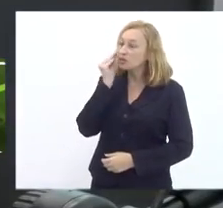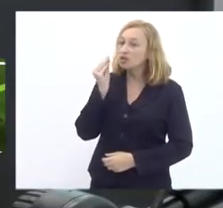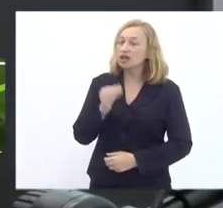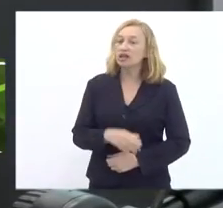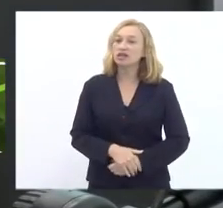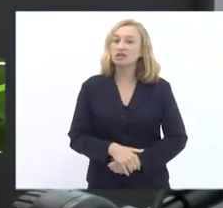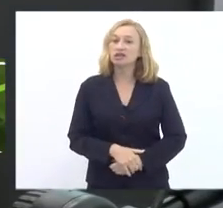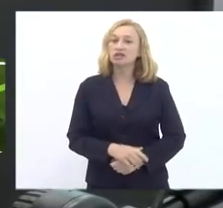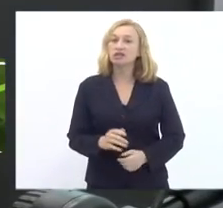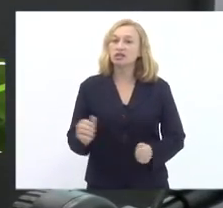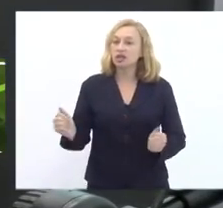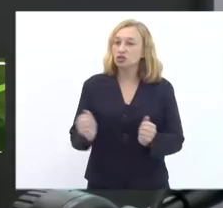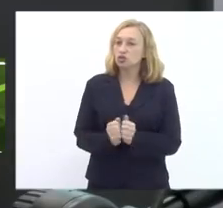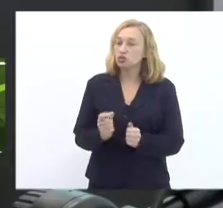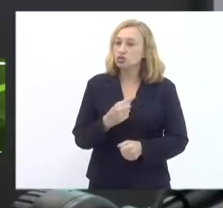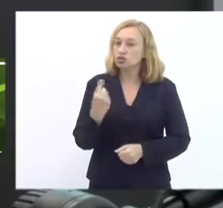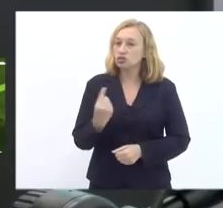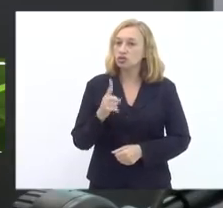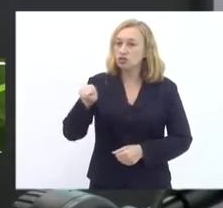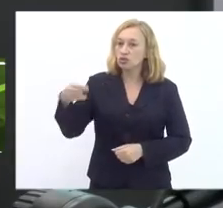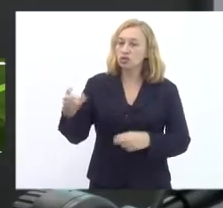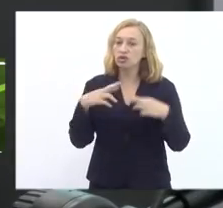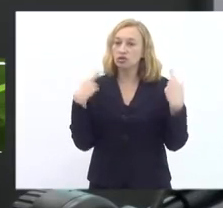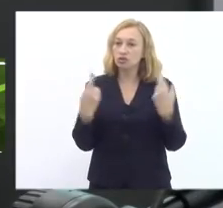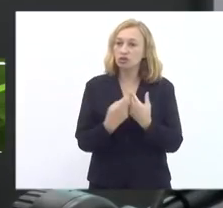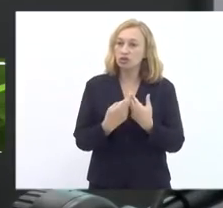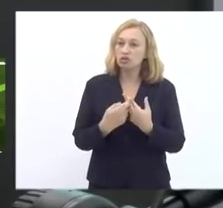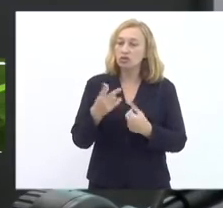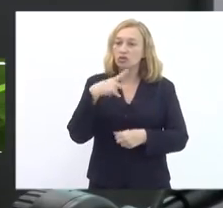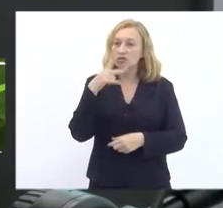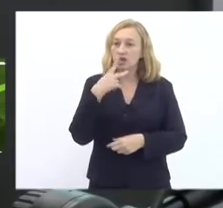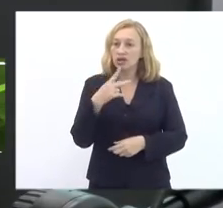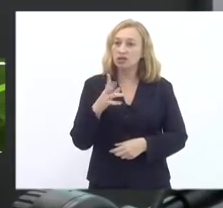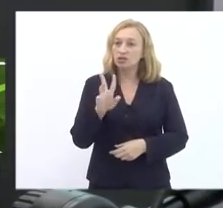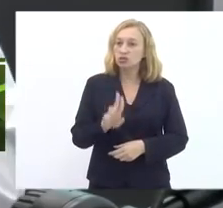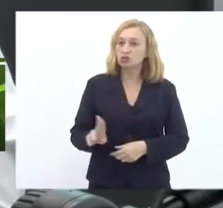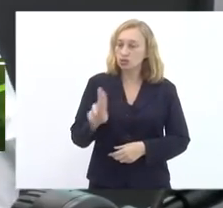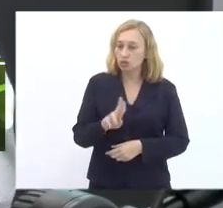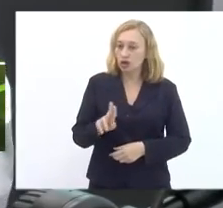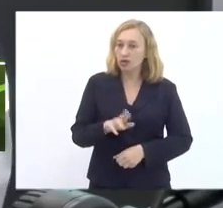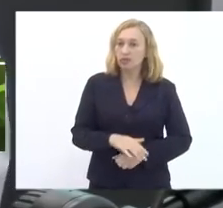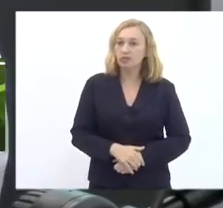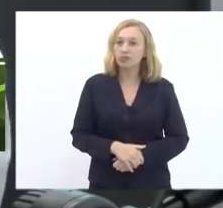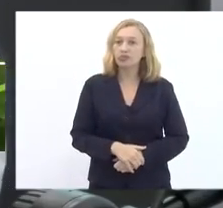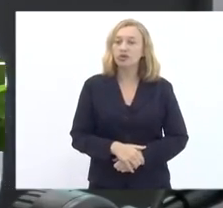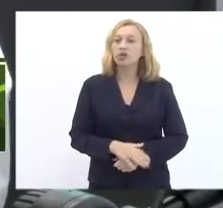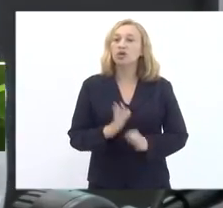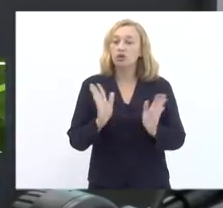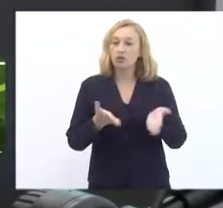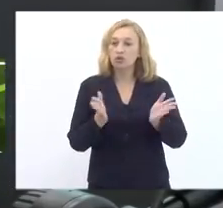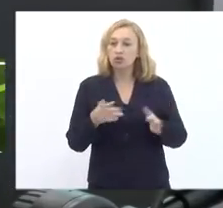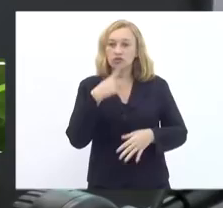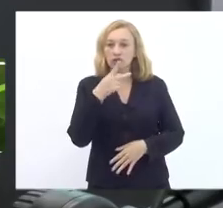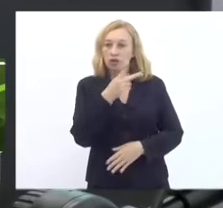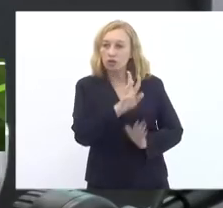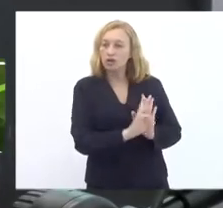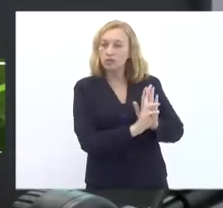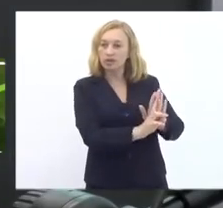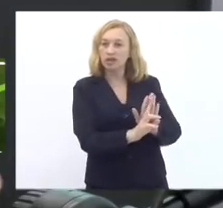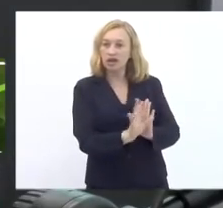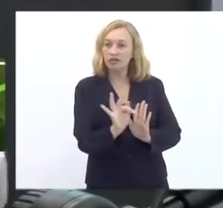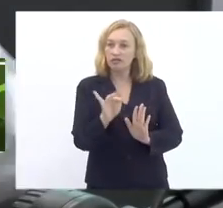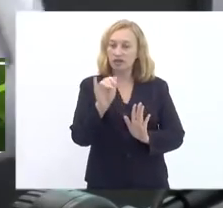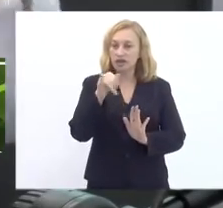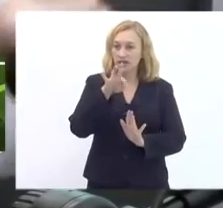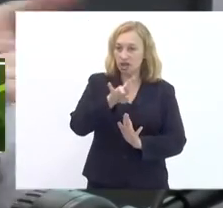de participar nas próximas audiências quando nós tratarmos da questão dos usuários. Hoje apresentou-se aqui o representante da FANRI, que também é do